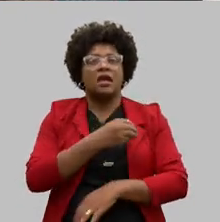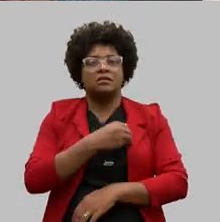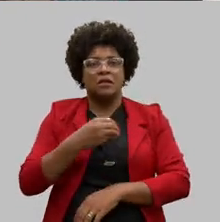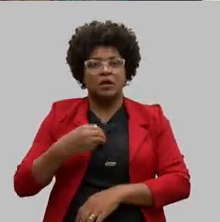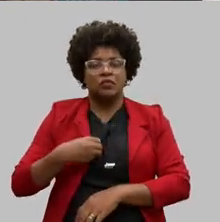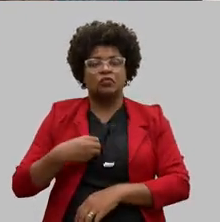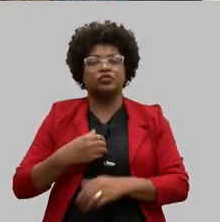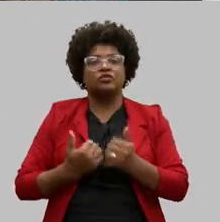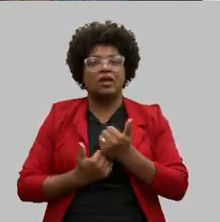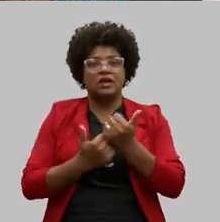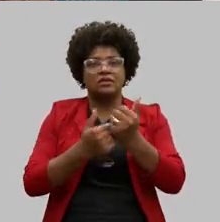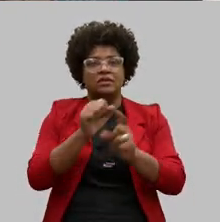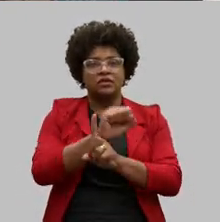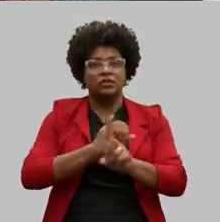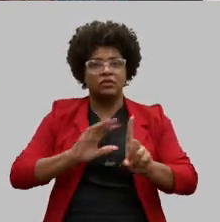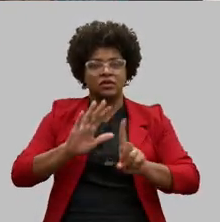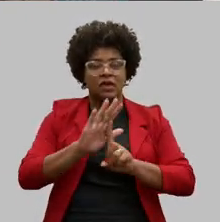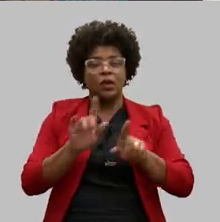da